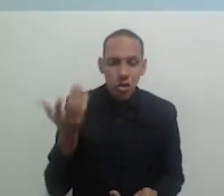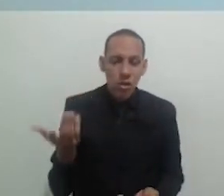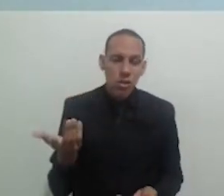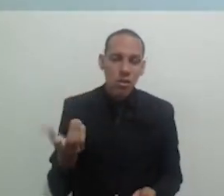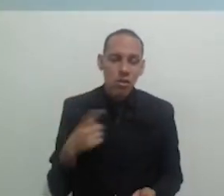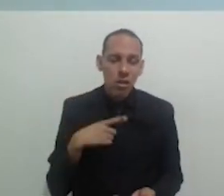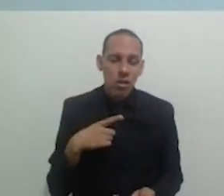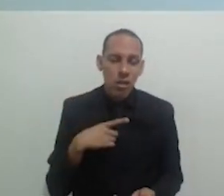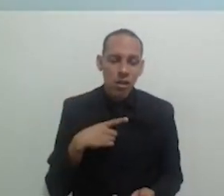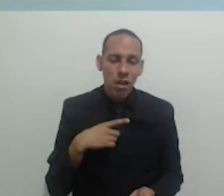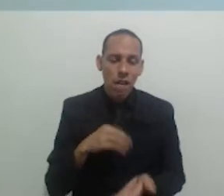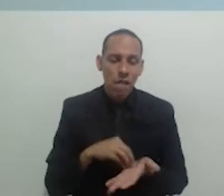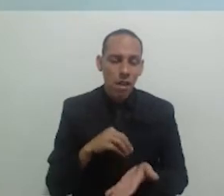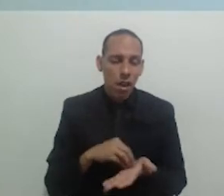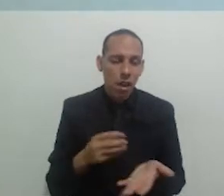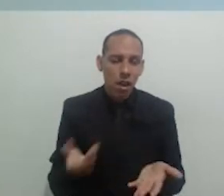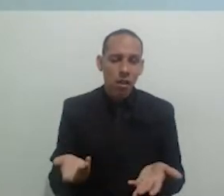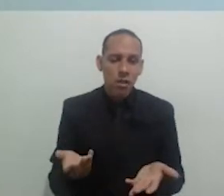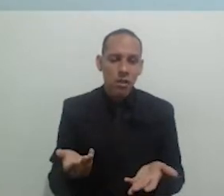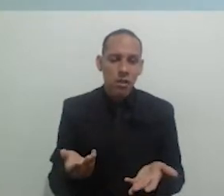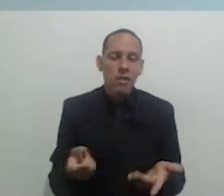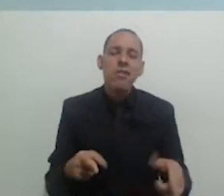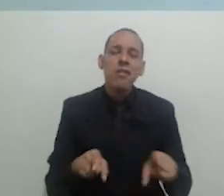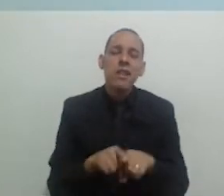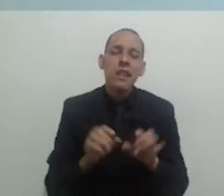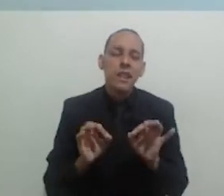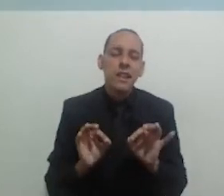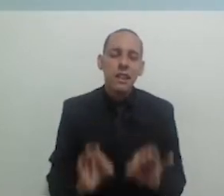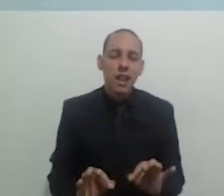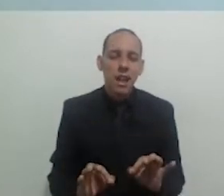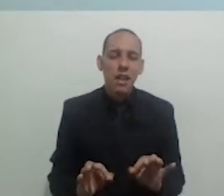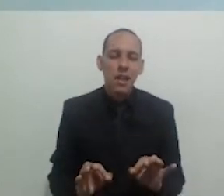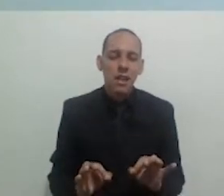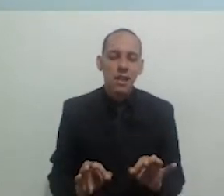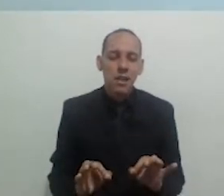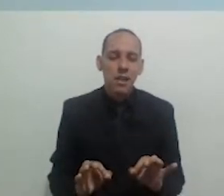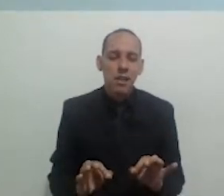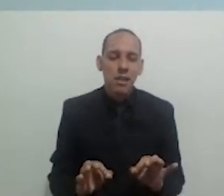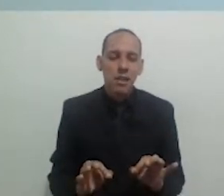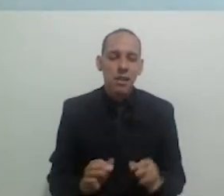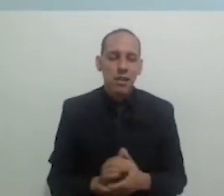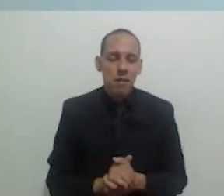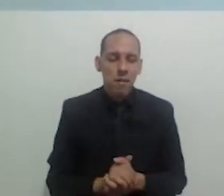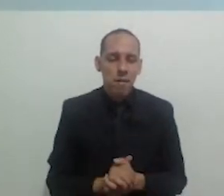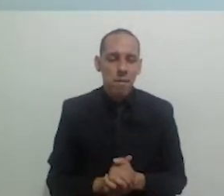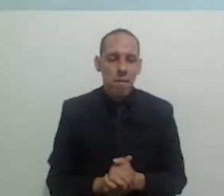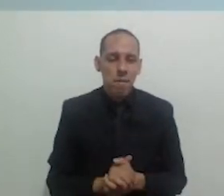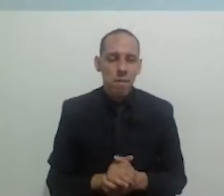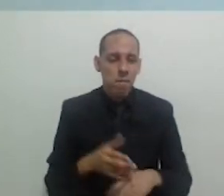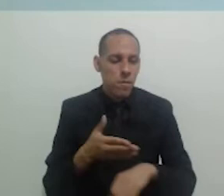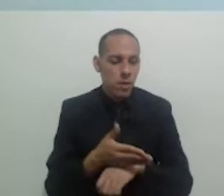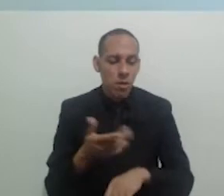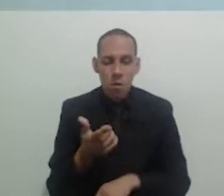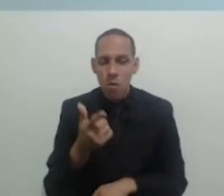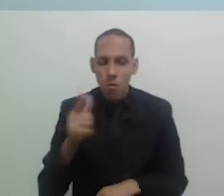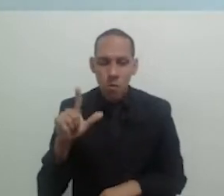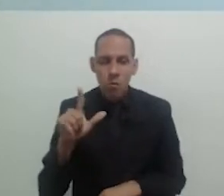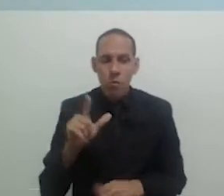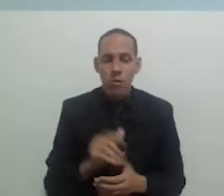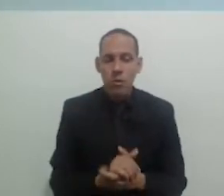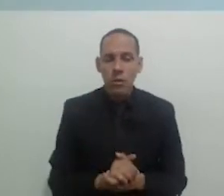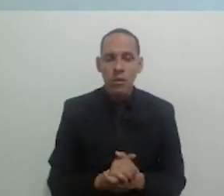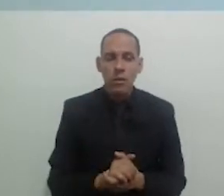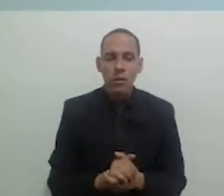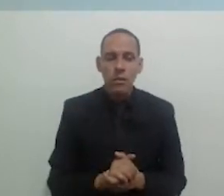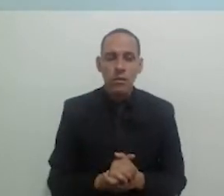certamente, as participações em outras licitações são comprometidas aí